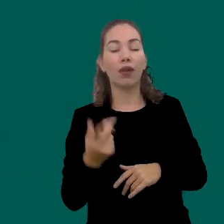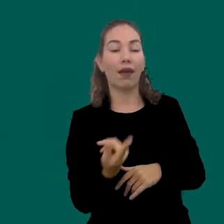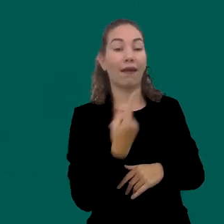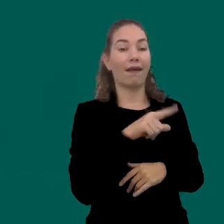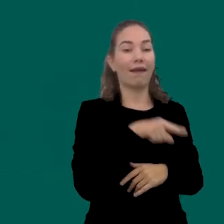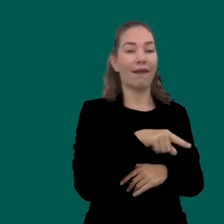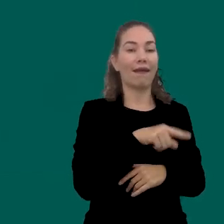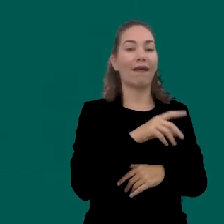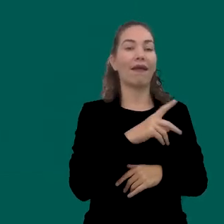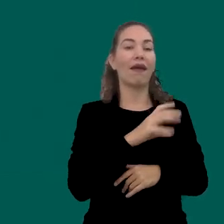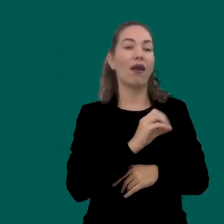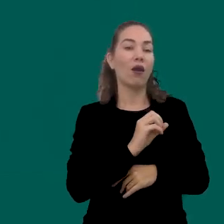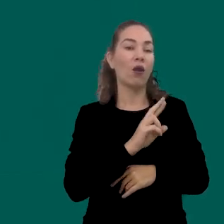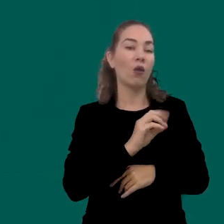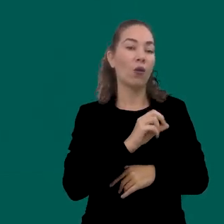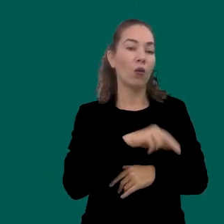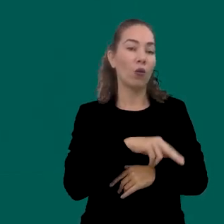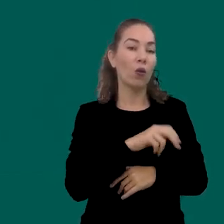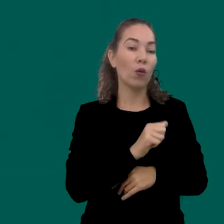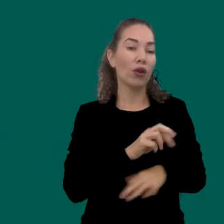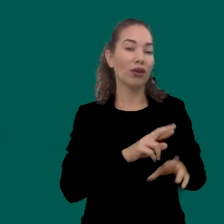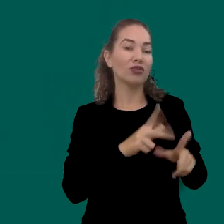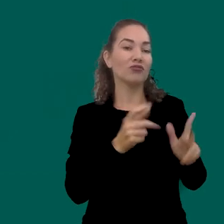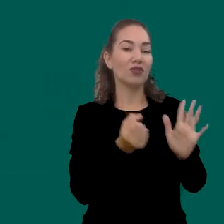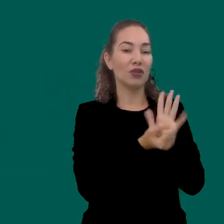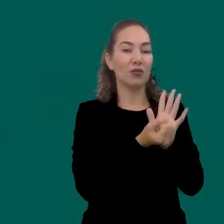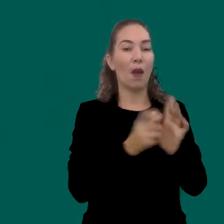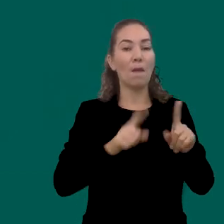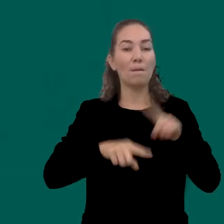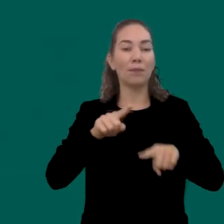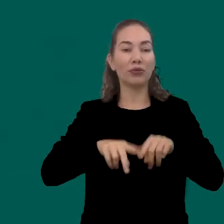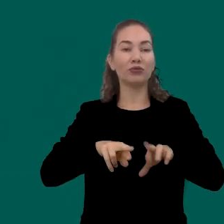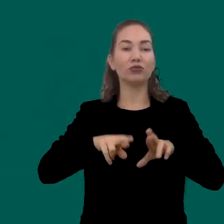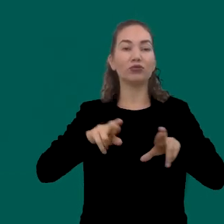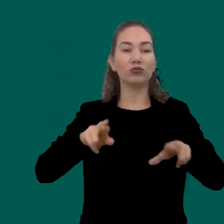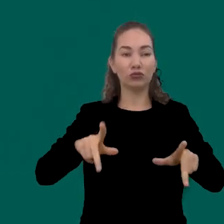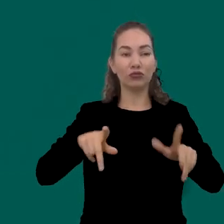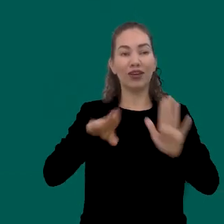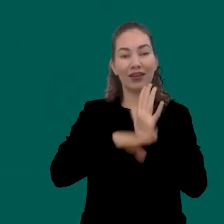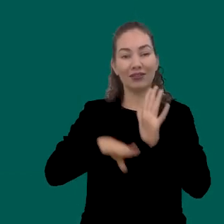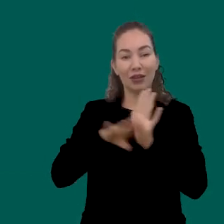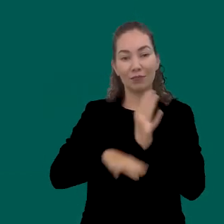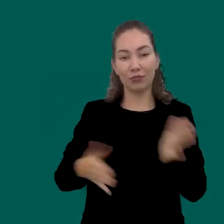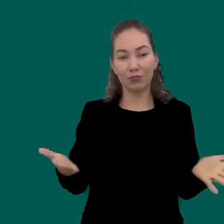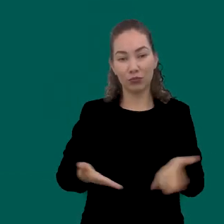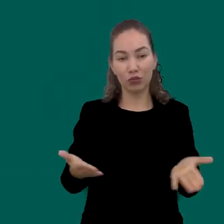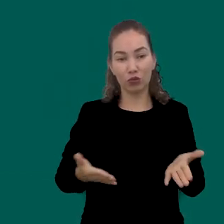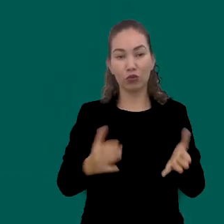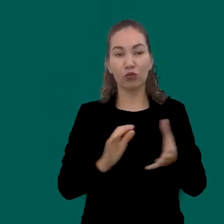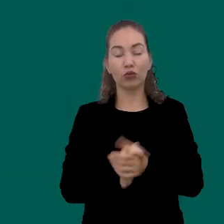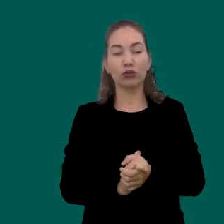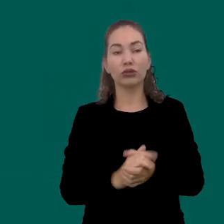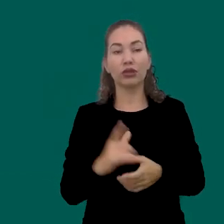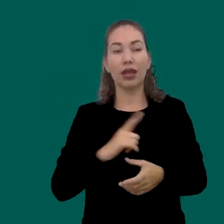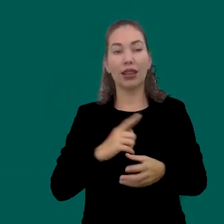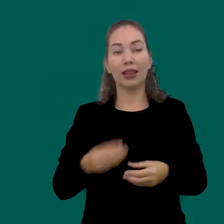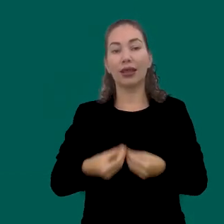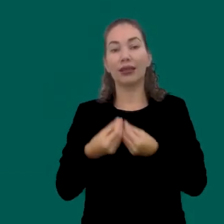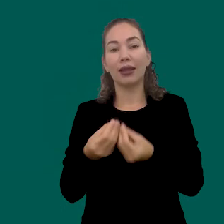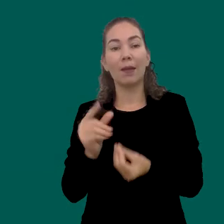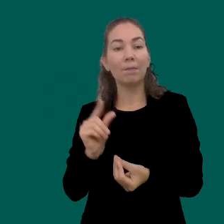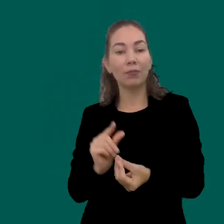Corona, Beck's, Heineken. Tu trabalha com produtos diferentes na promoção. Hoje a gente trabalha com entrega mínima, a gente